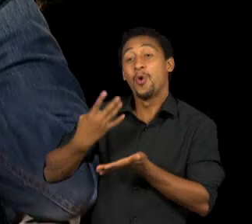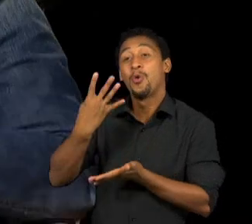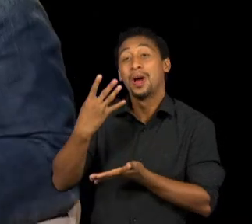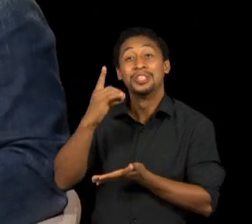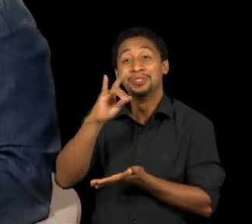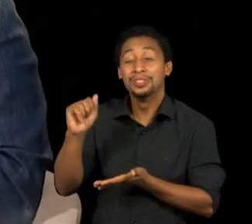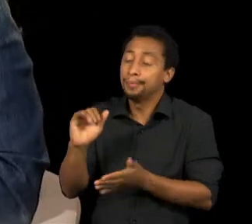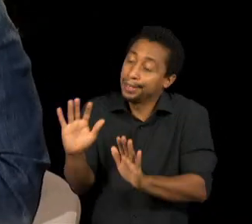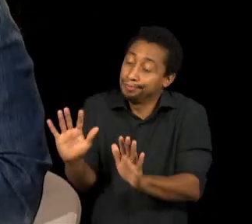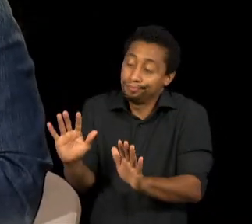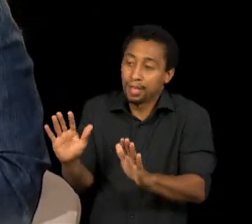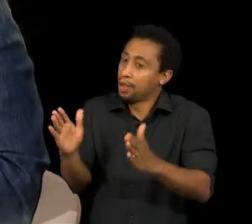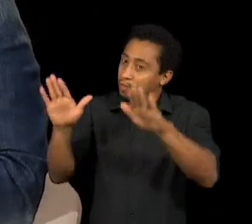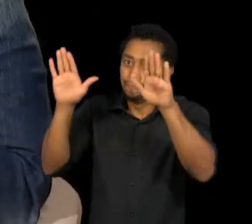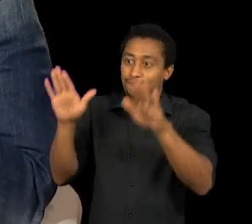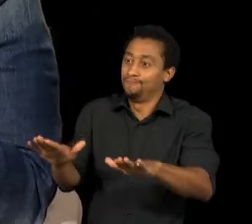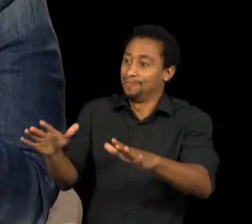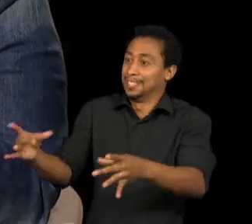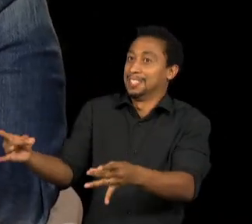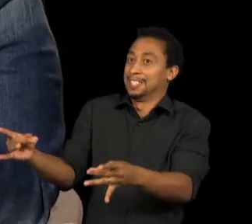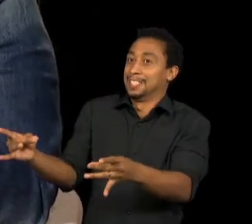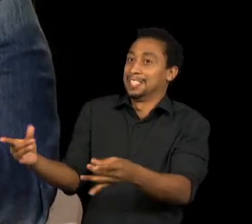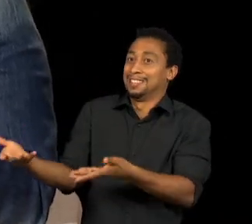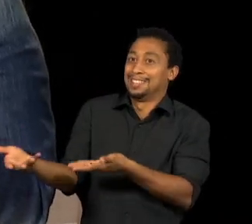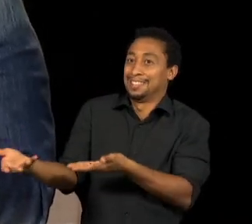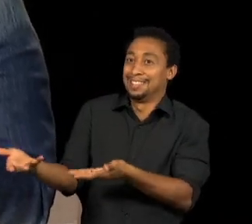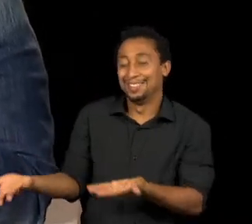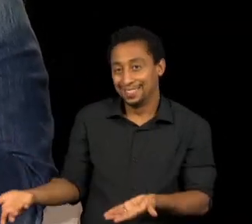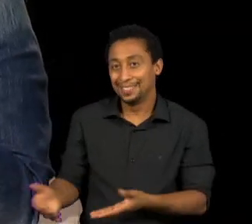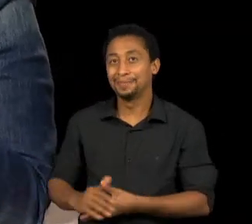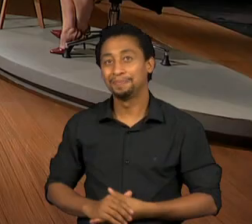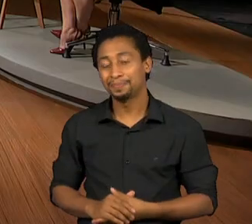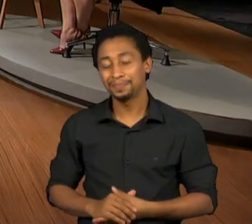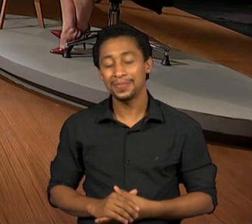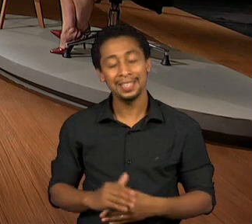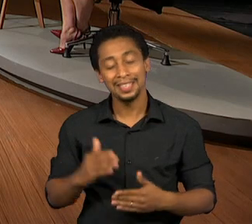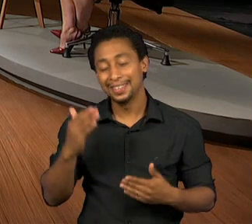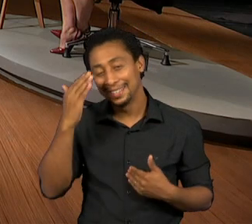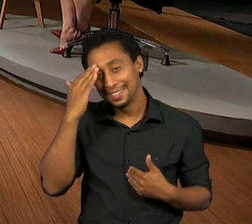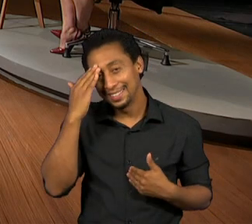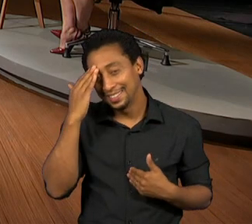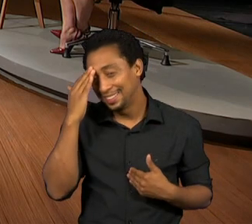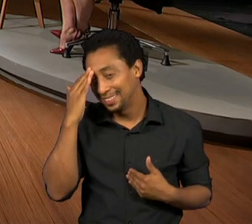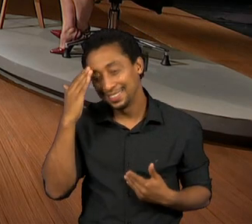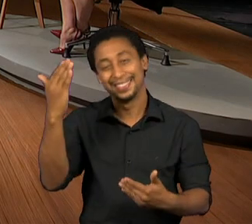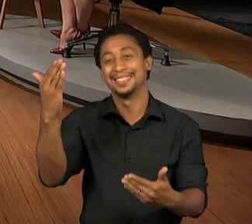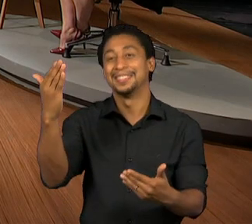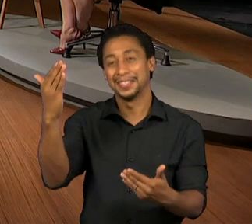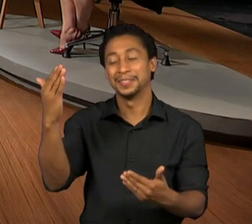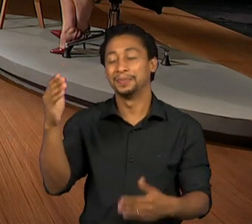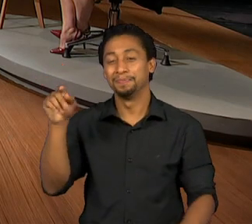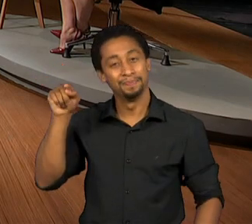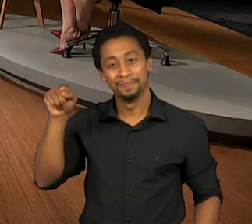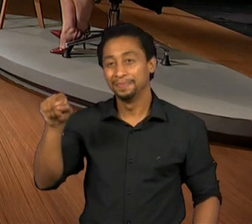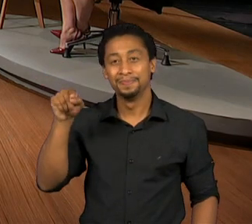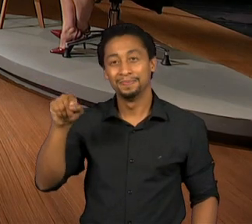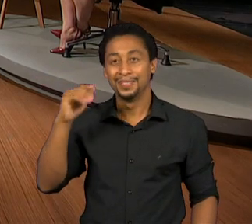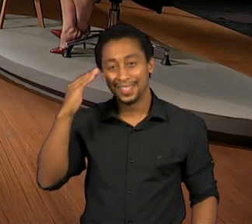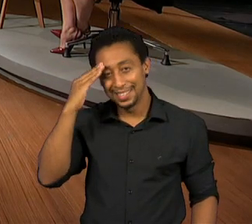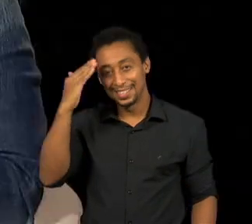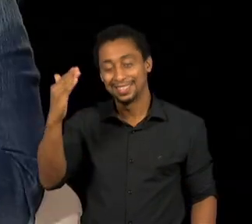assim, eu tenho uma gratidão pelo autor Lauro César Muniz, porque ele